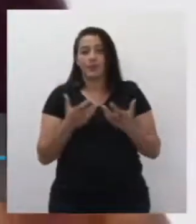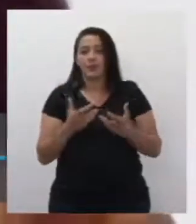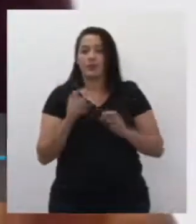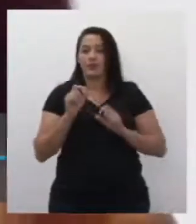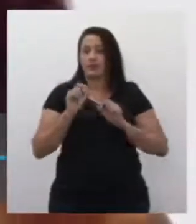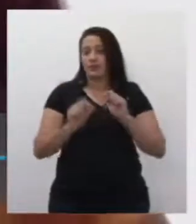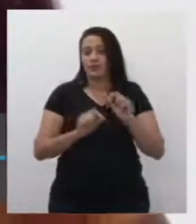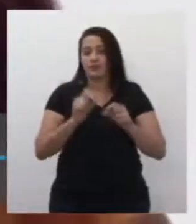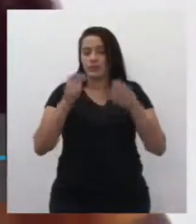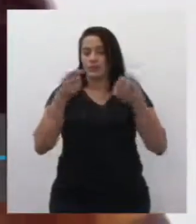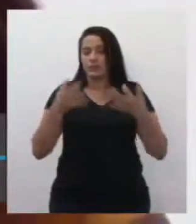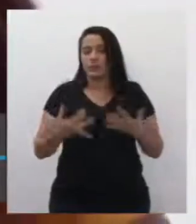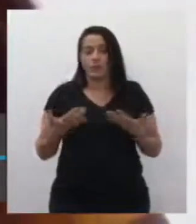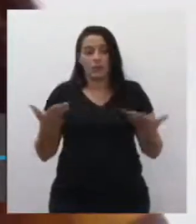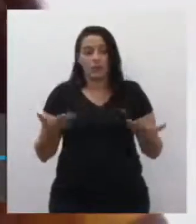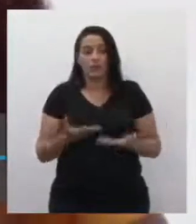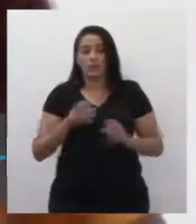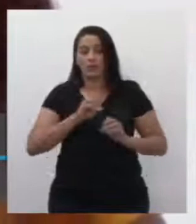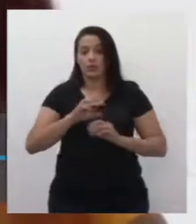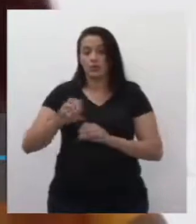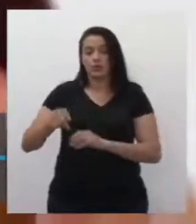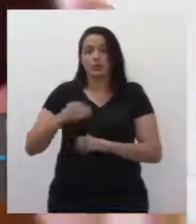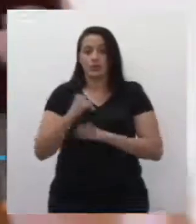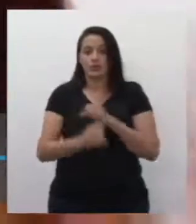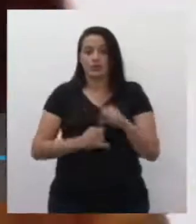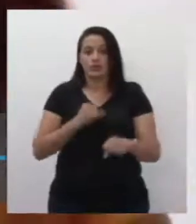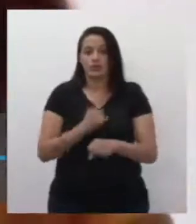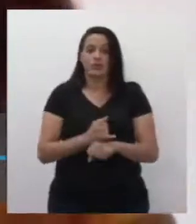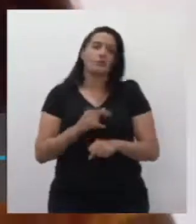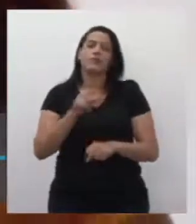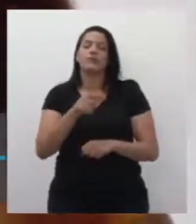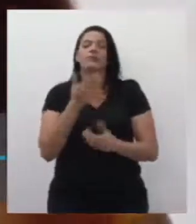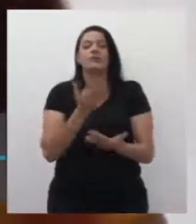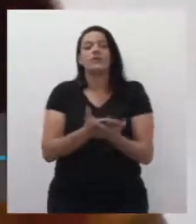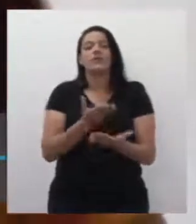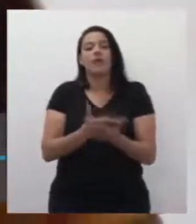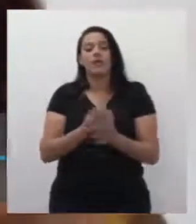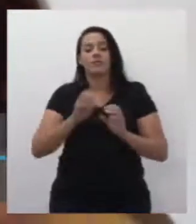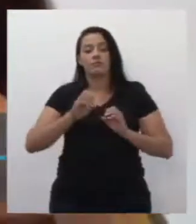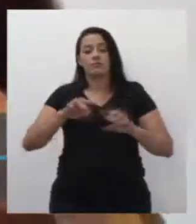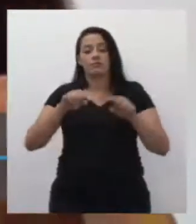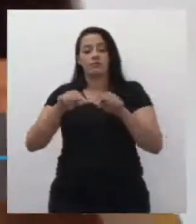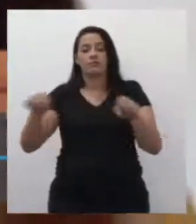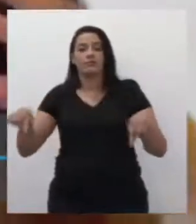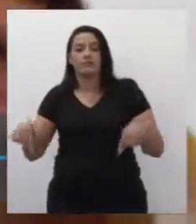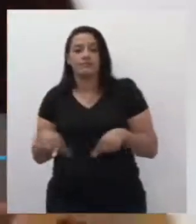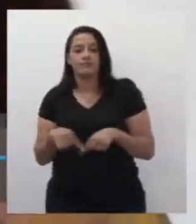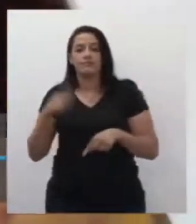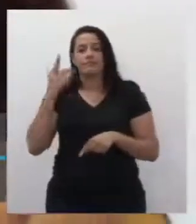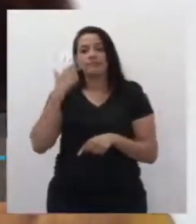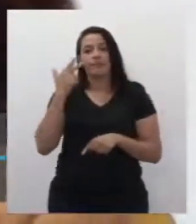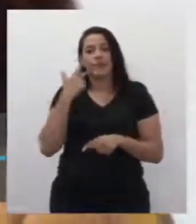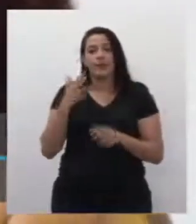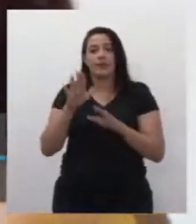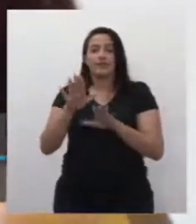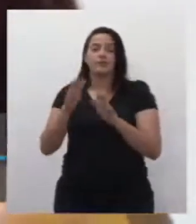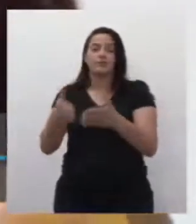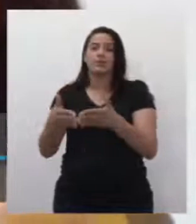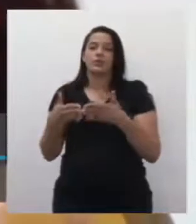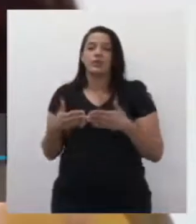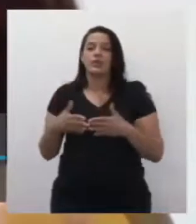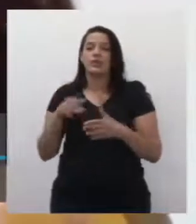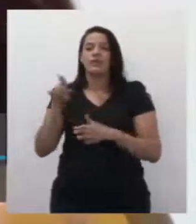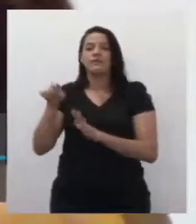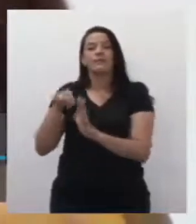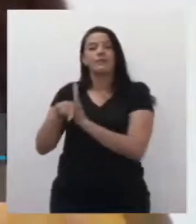híbrido, na verdade, ele existe já há bastante tempo. Porque quando você dava aula numa sala de aula tradicional, mas pedia para os seus alunos fazerem